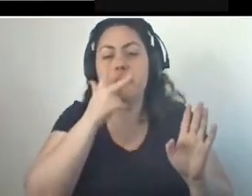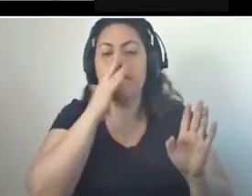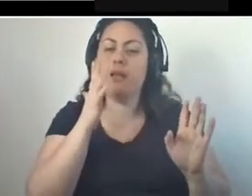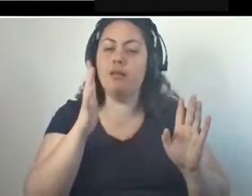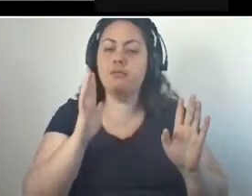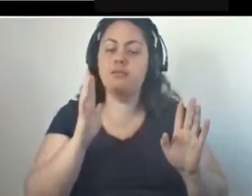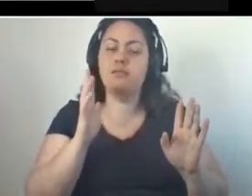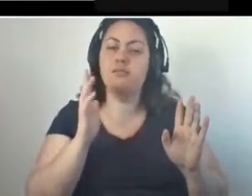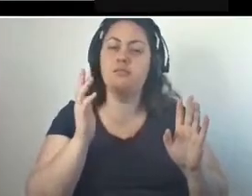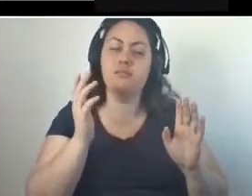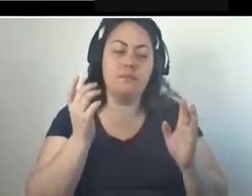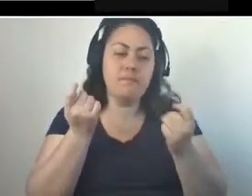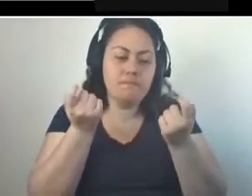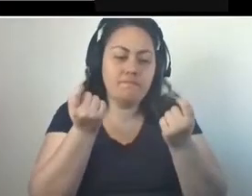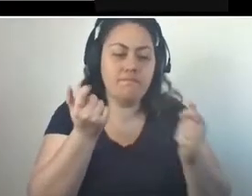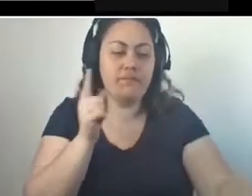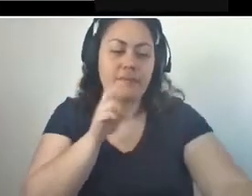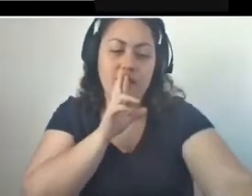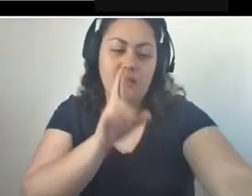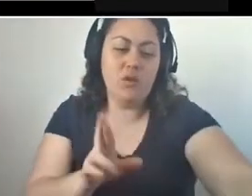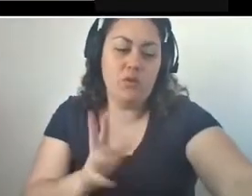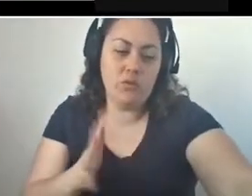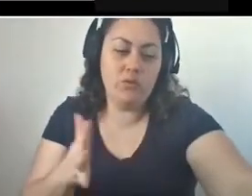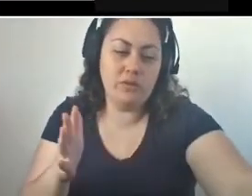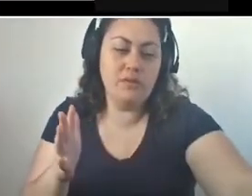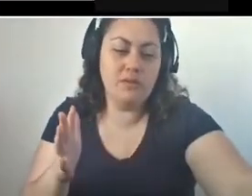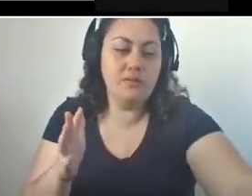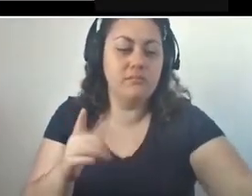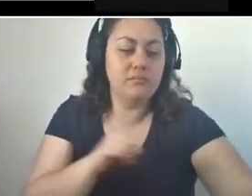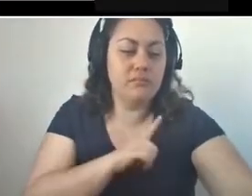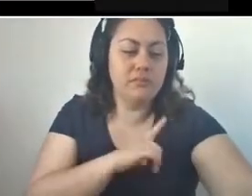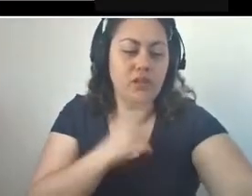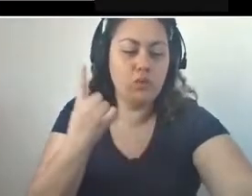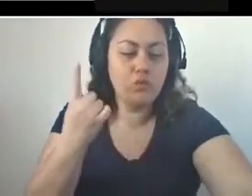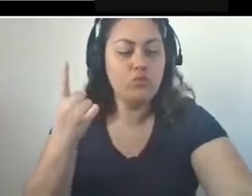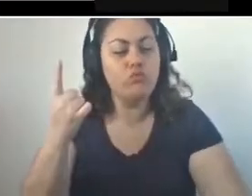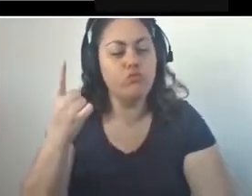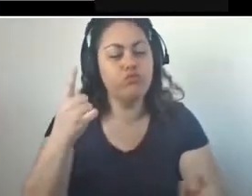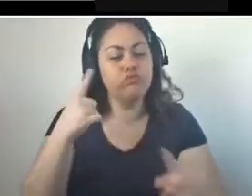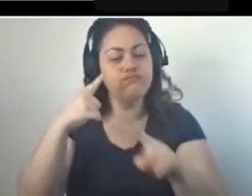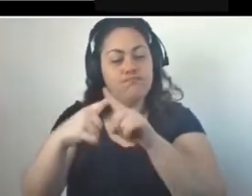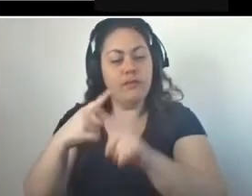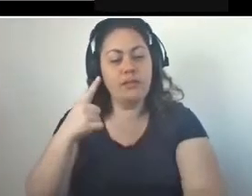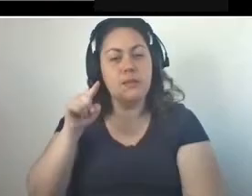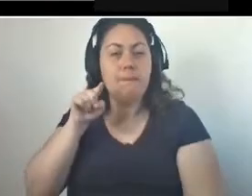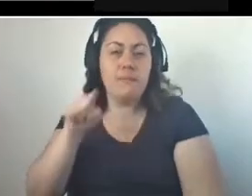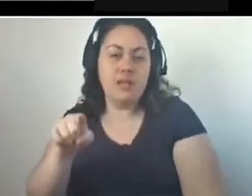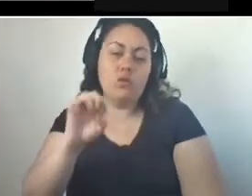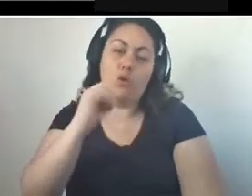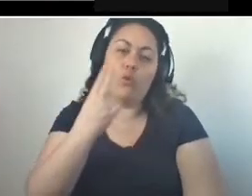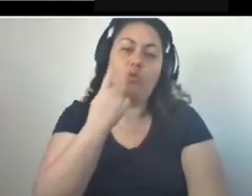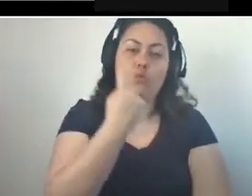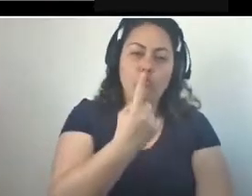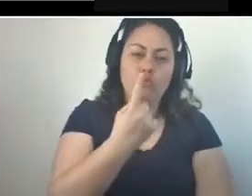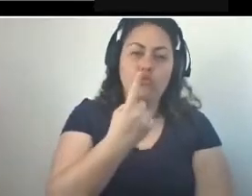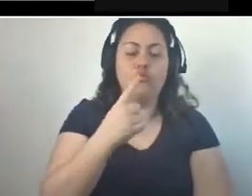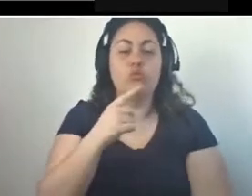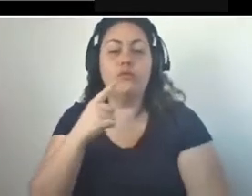dado de resposta, mais ou menos fica por volta de 1 para 1.000, 1 para 2.000,